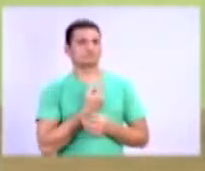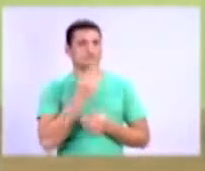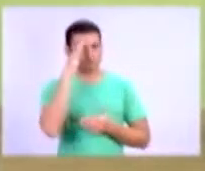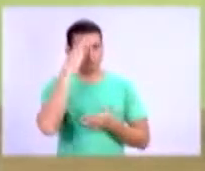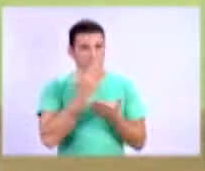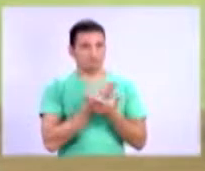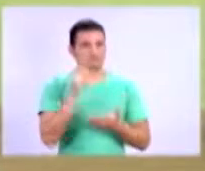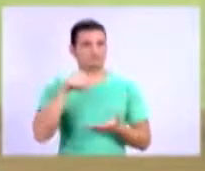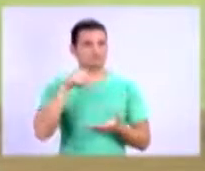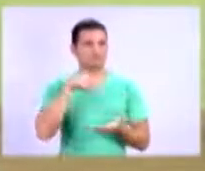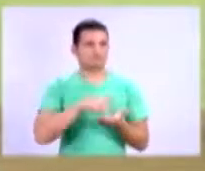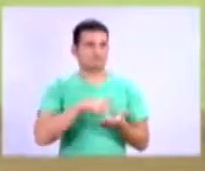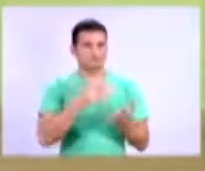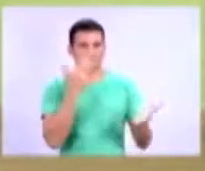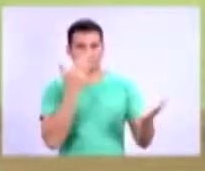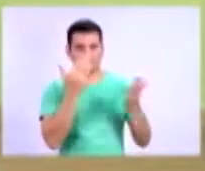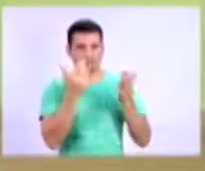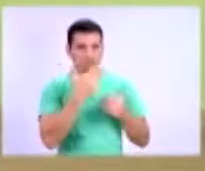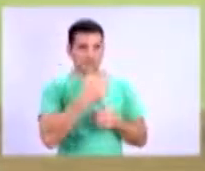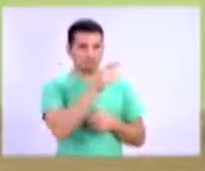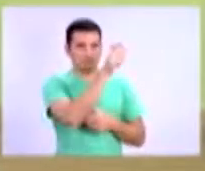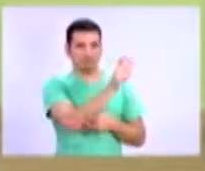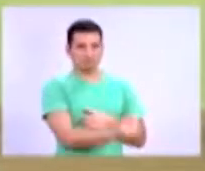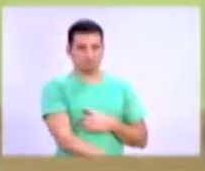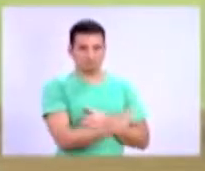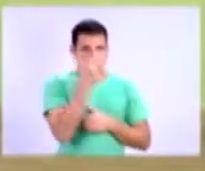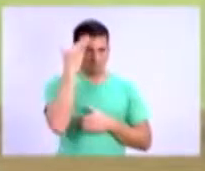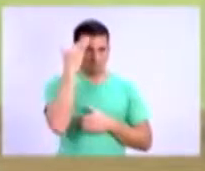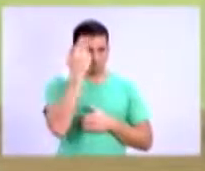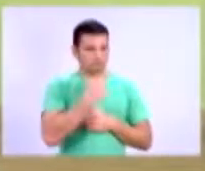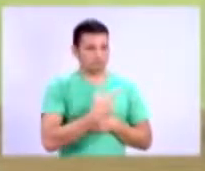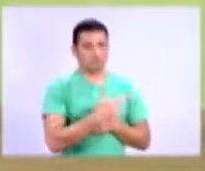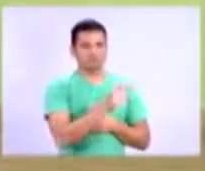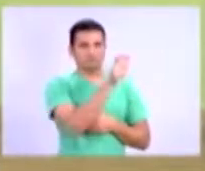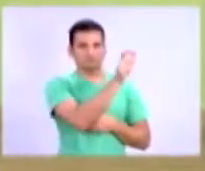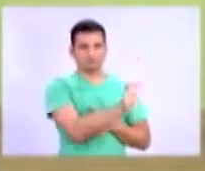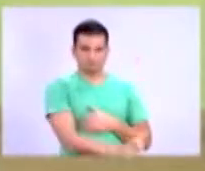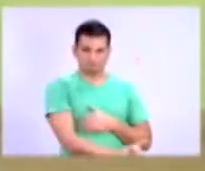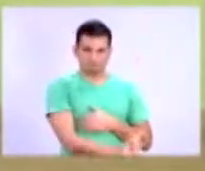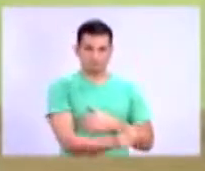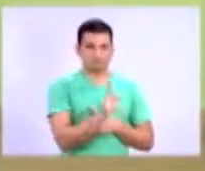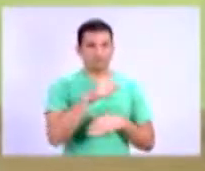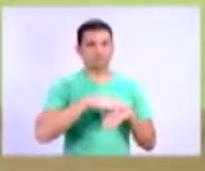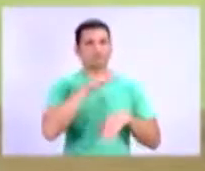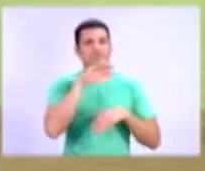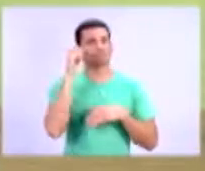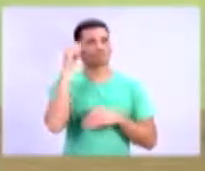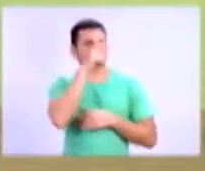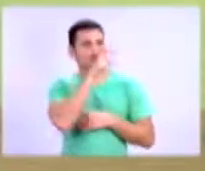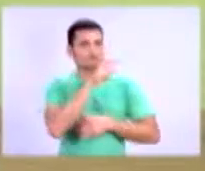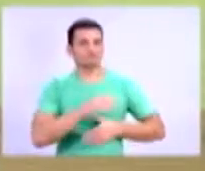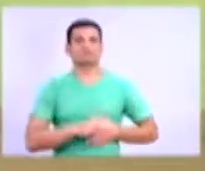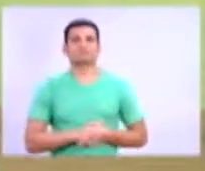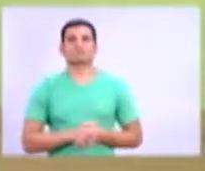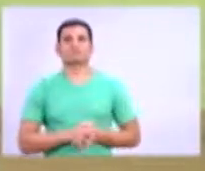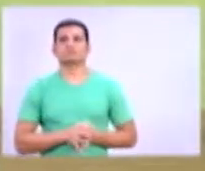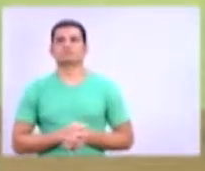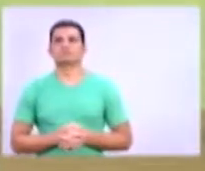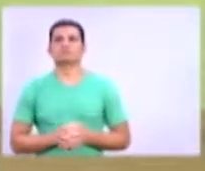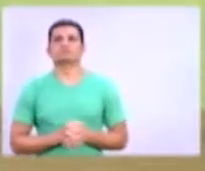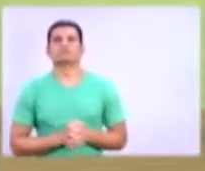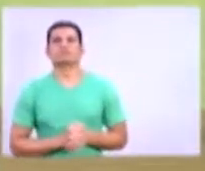verdadeiro, analisar o outro, compreender o outro, se torna ainda mais difícil.